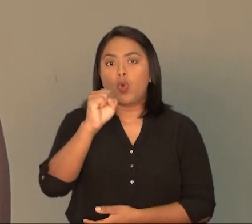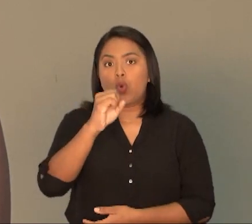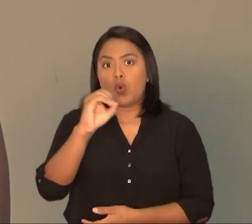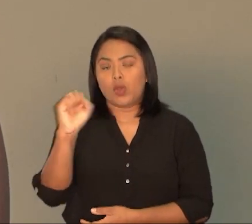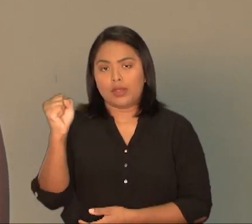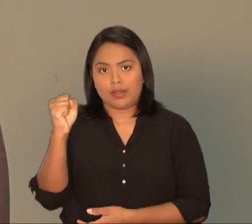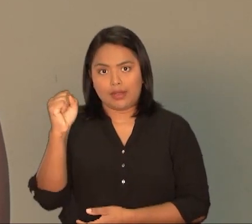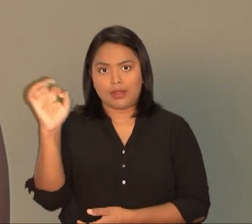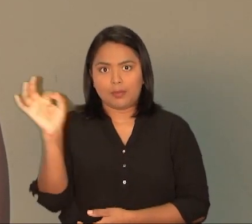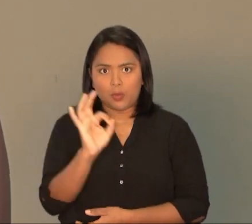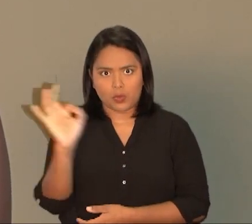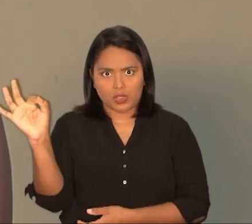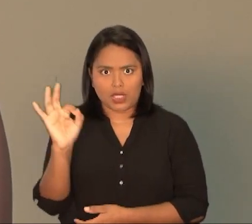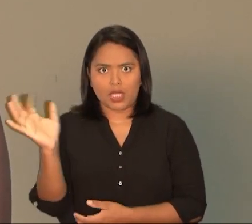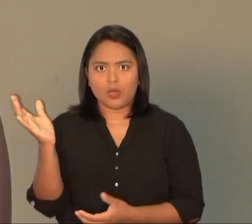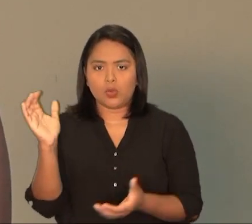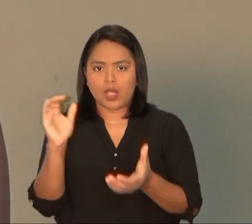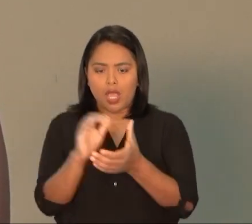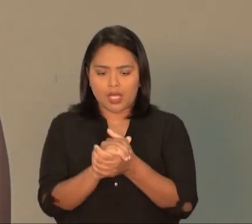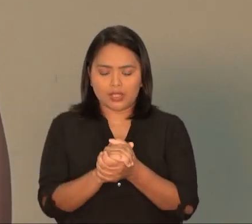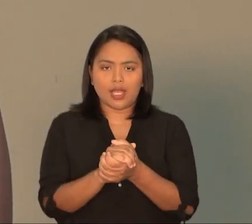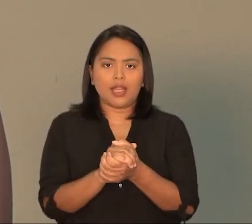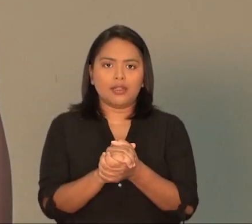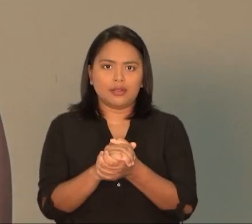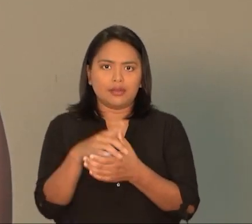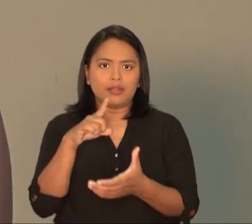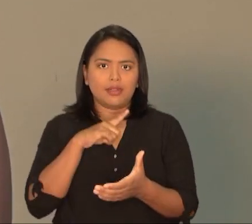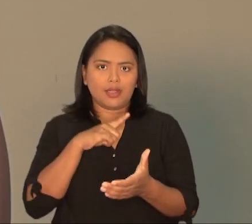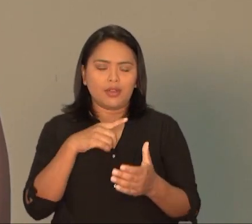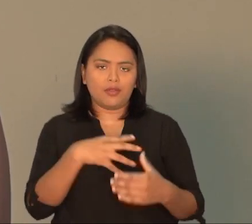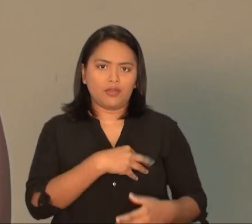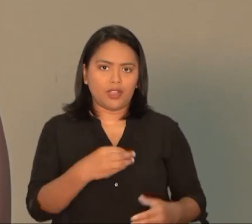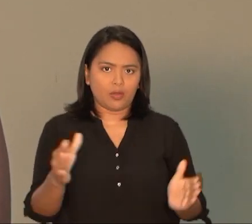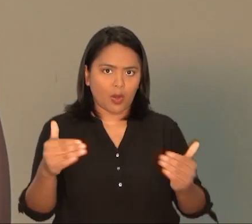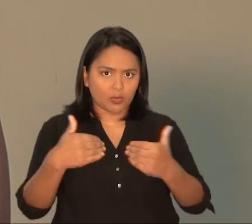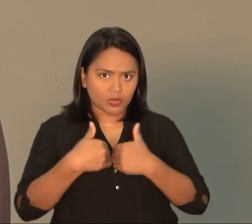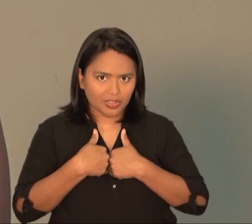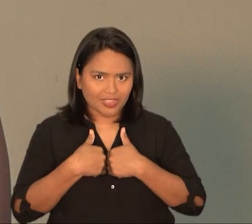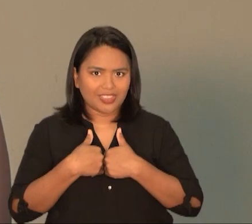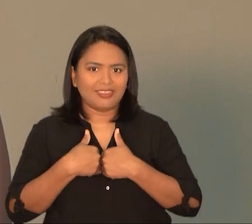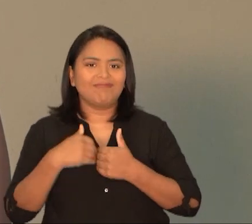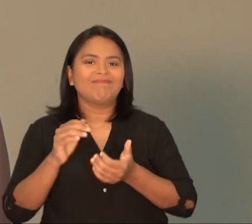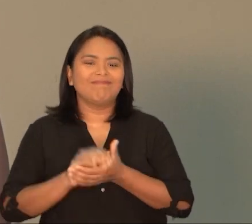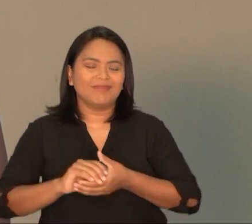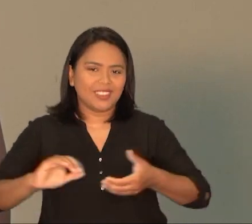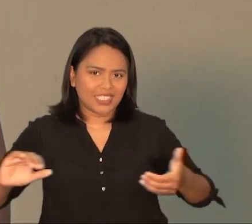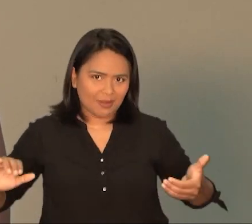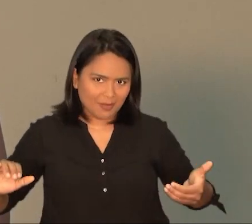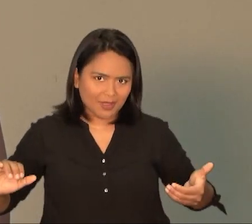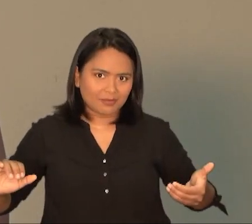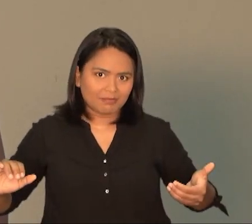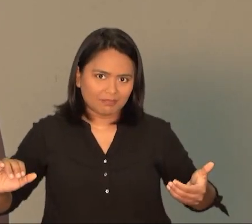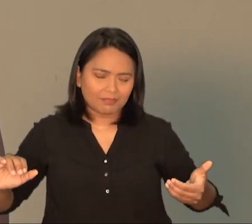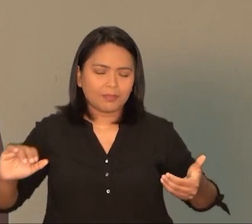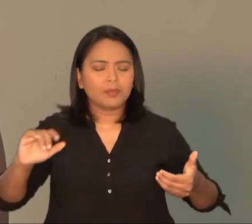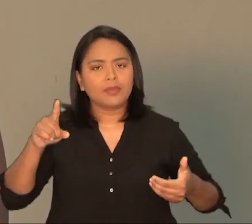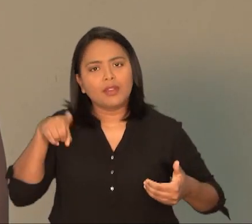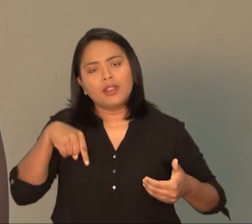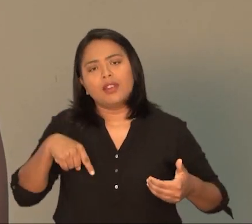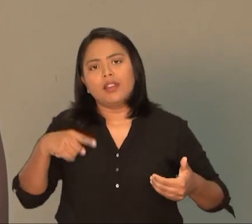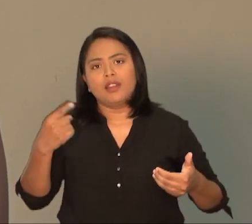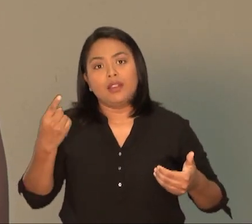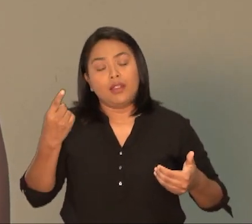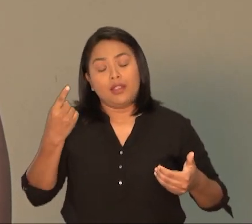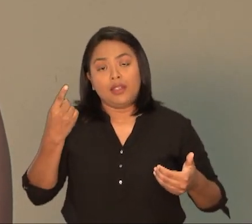têm filhos autistas se separam. E realmente é um dia a dia de